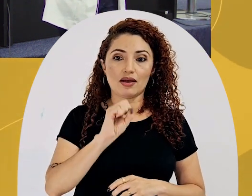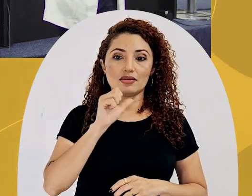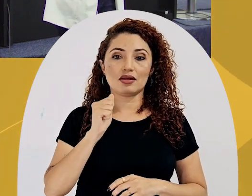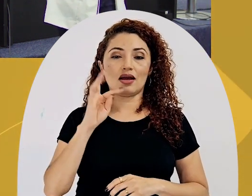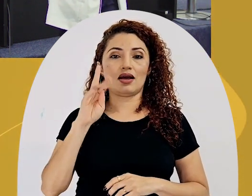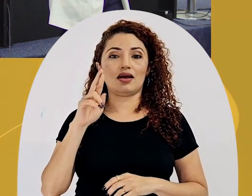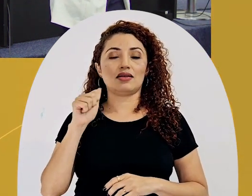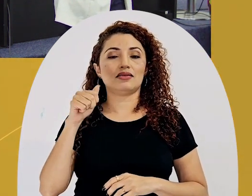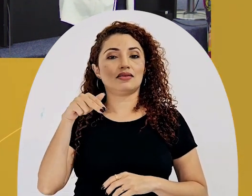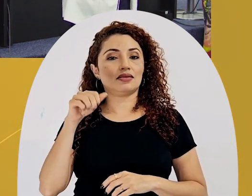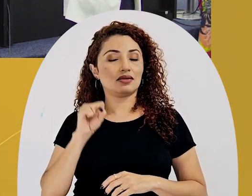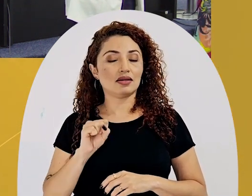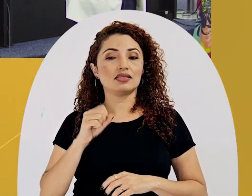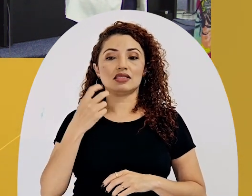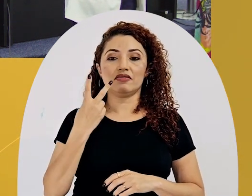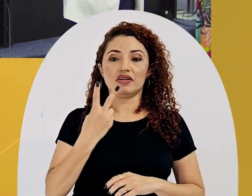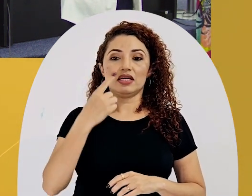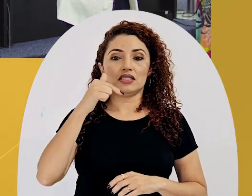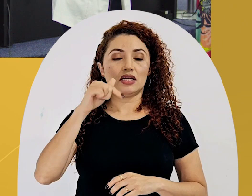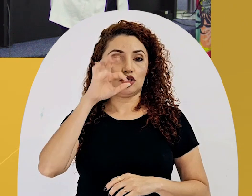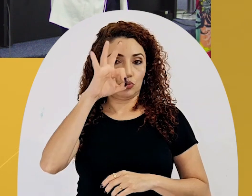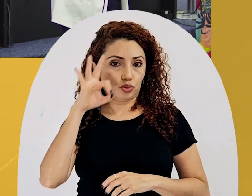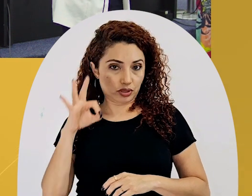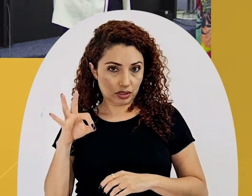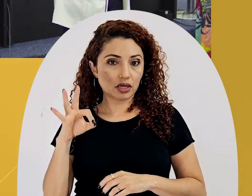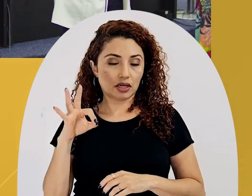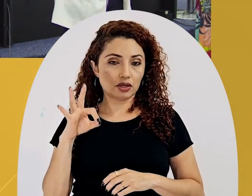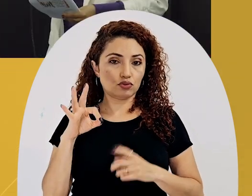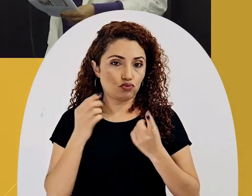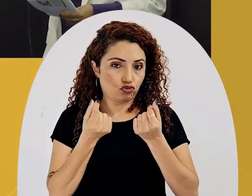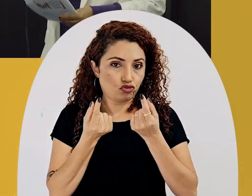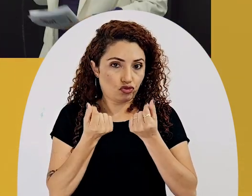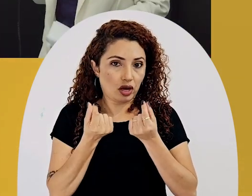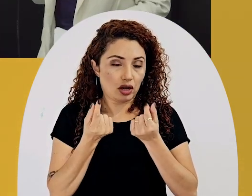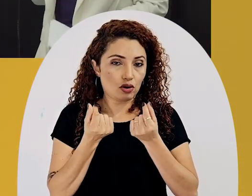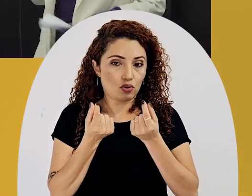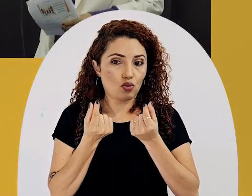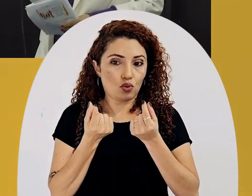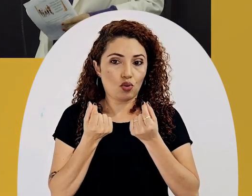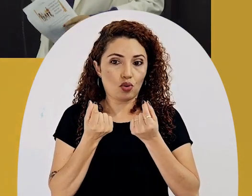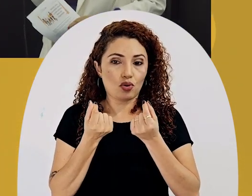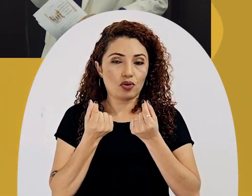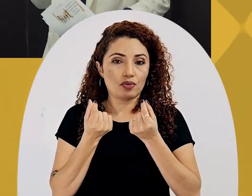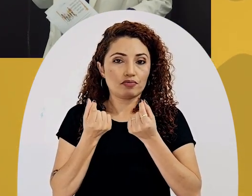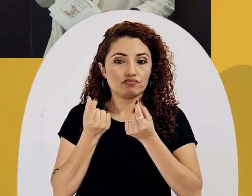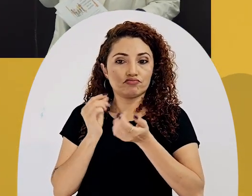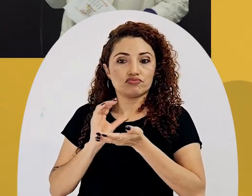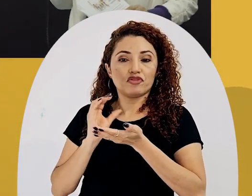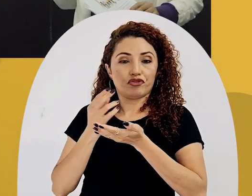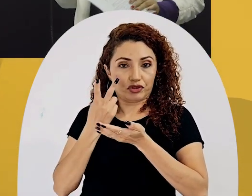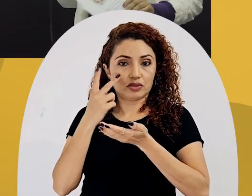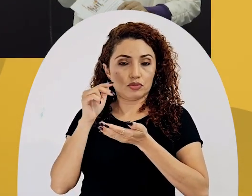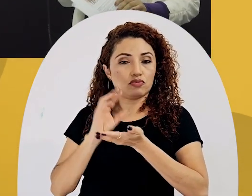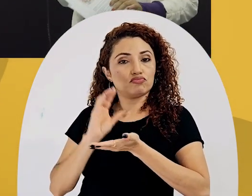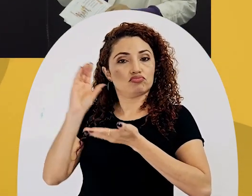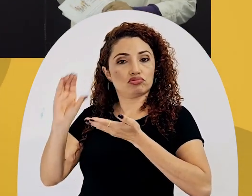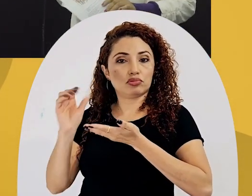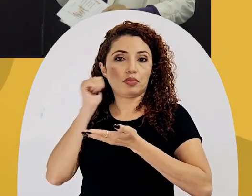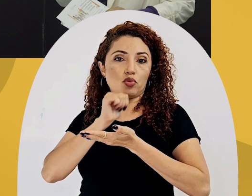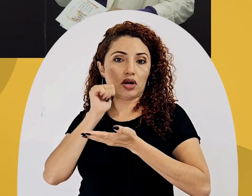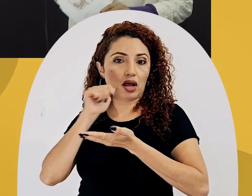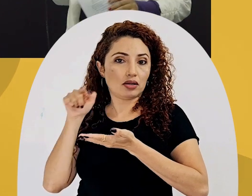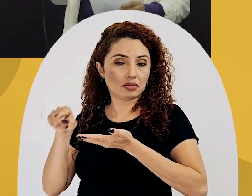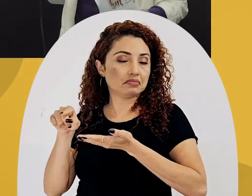todo o montante do dinheiro vão para o salário, vão para as mulheres, né? O que isso significa? Como